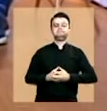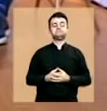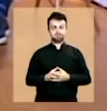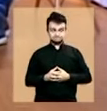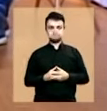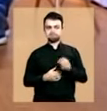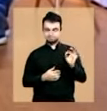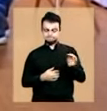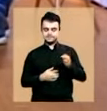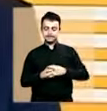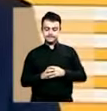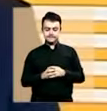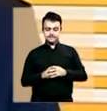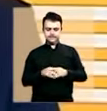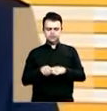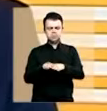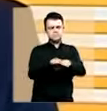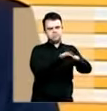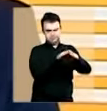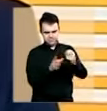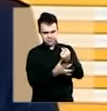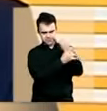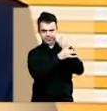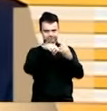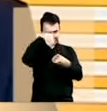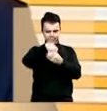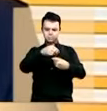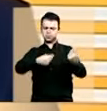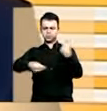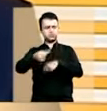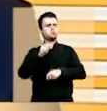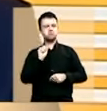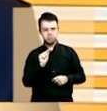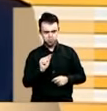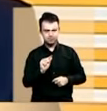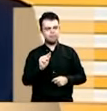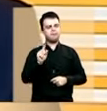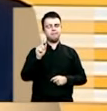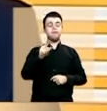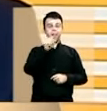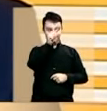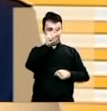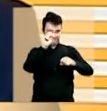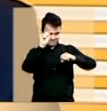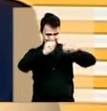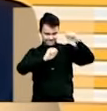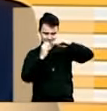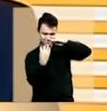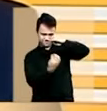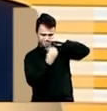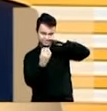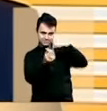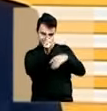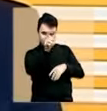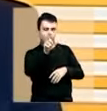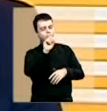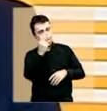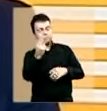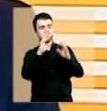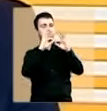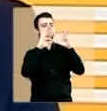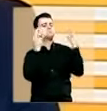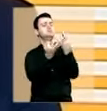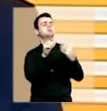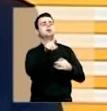em sustentabilidade na parte financeira, nós entendemos que é aquela empresa ou aquela pessoa ou